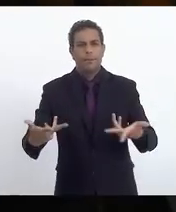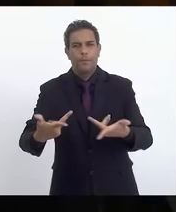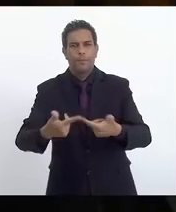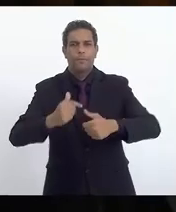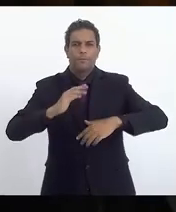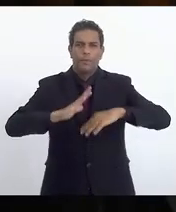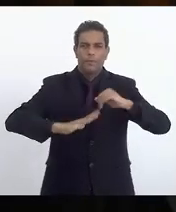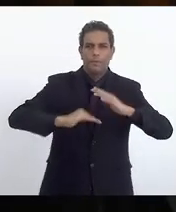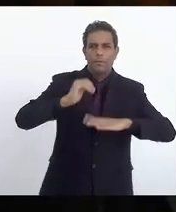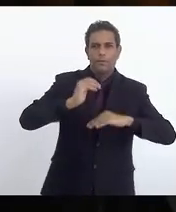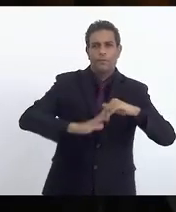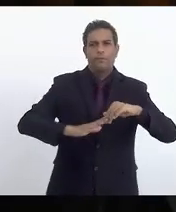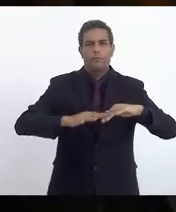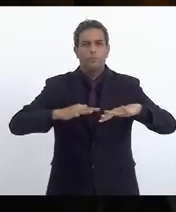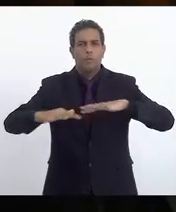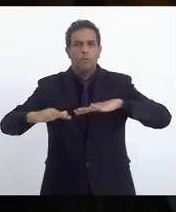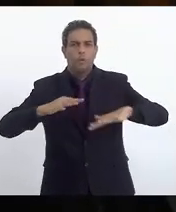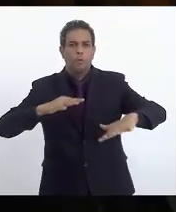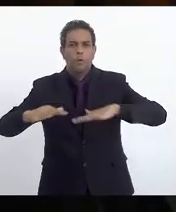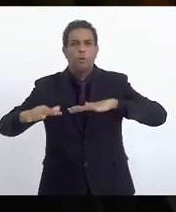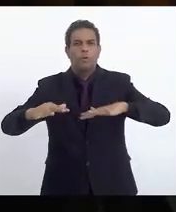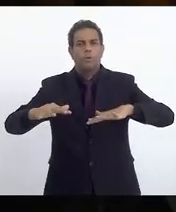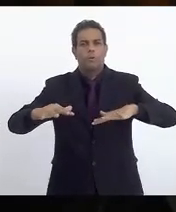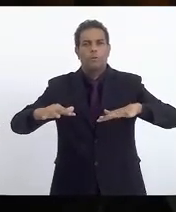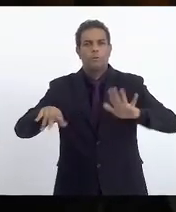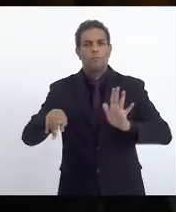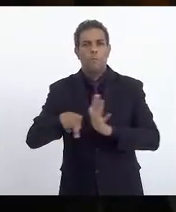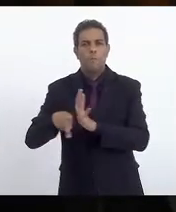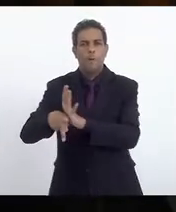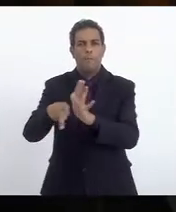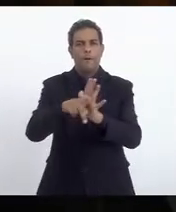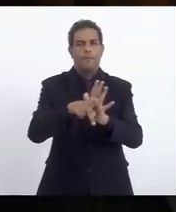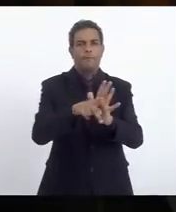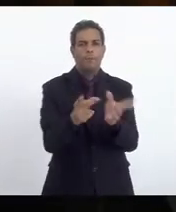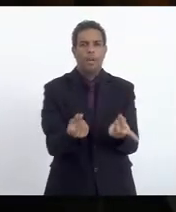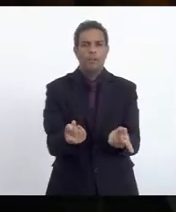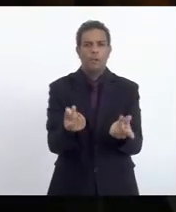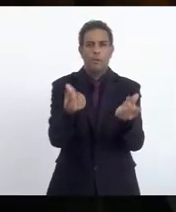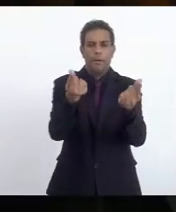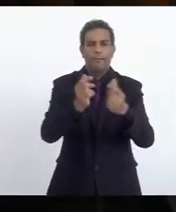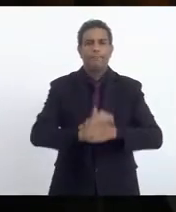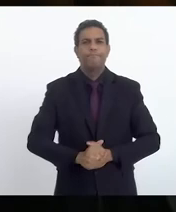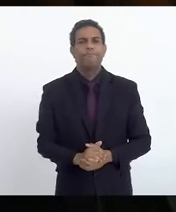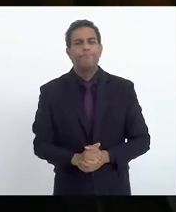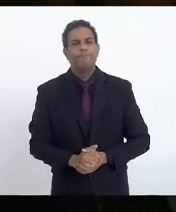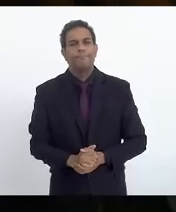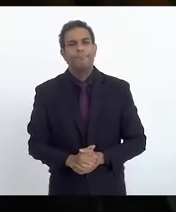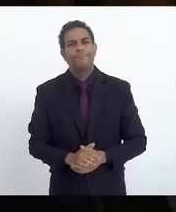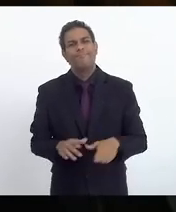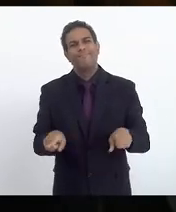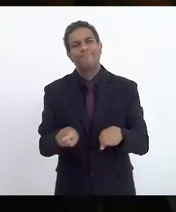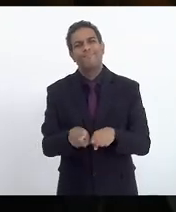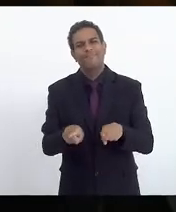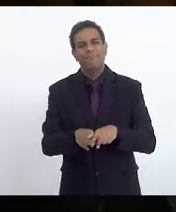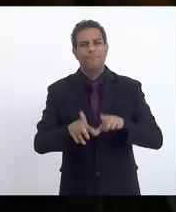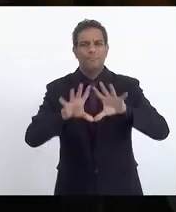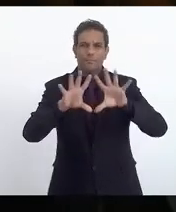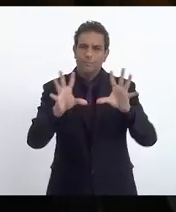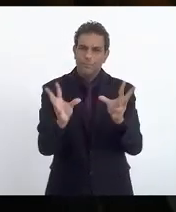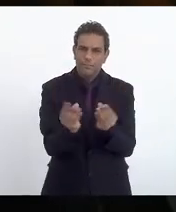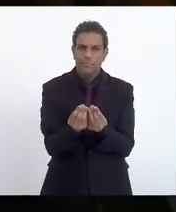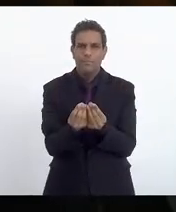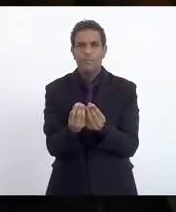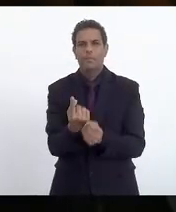termos de modicidade de modicidade das das e eu queria também para concluída para tia Ju